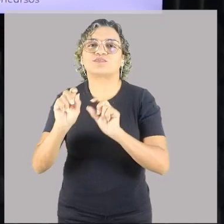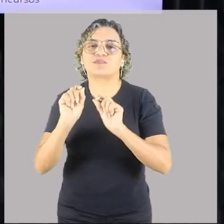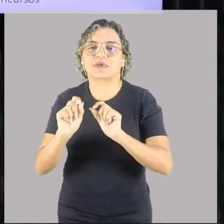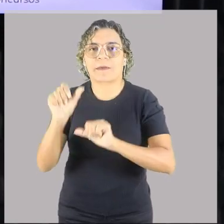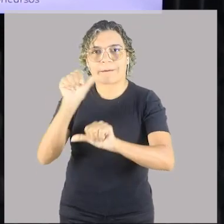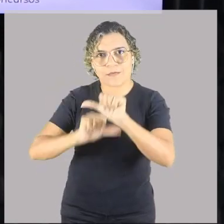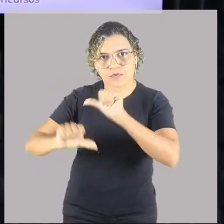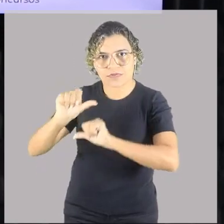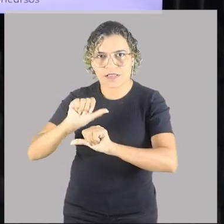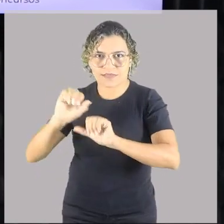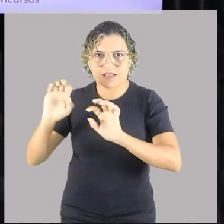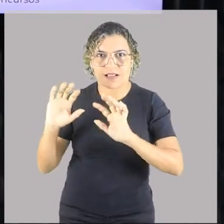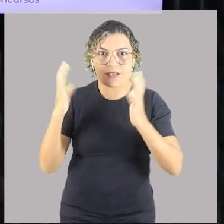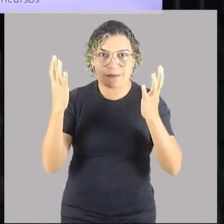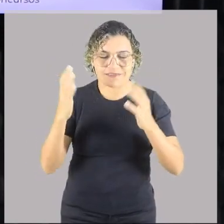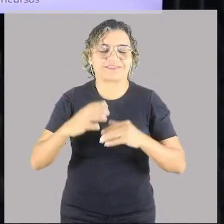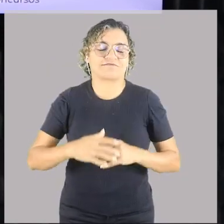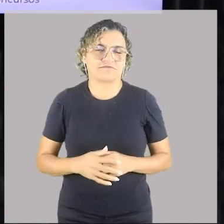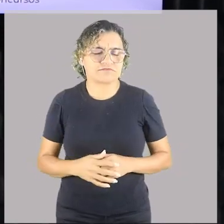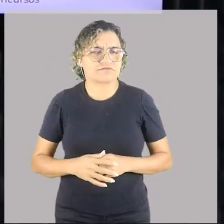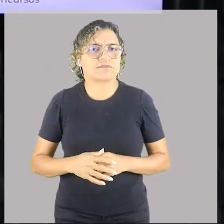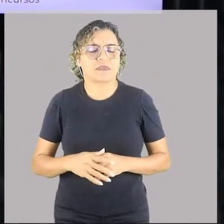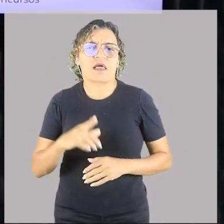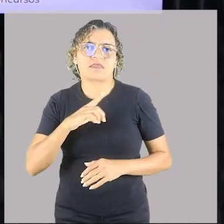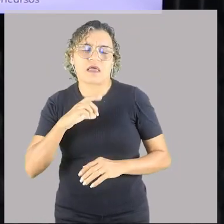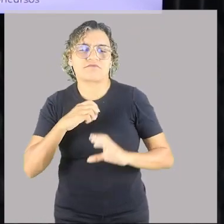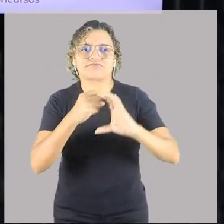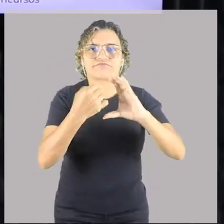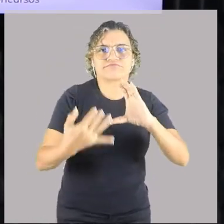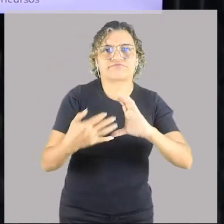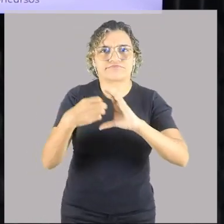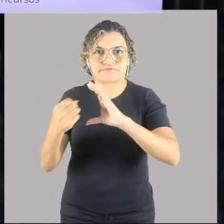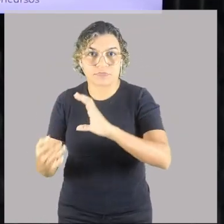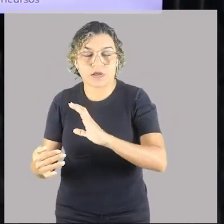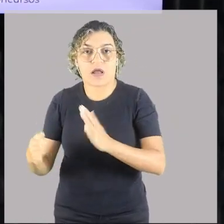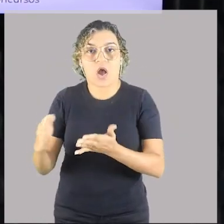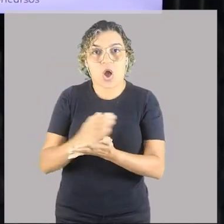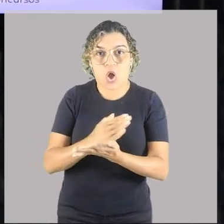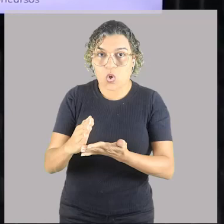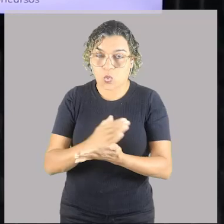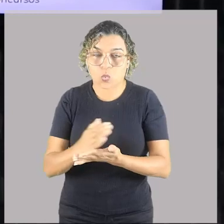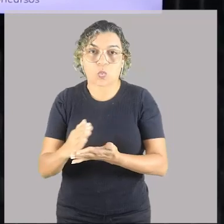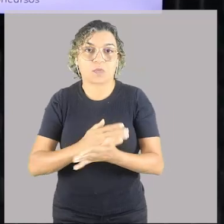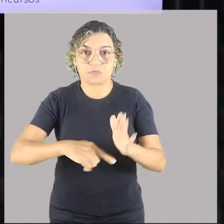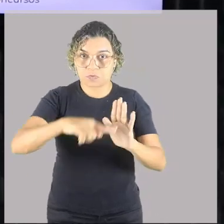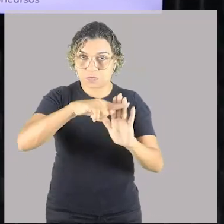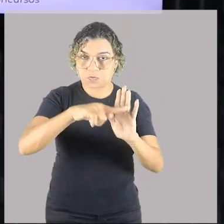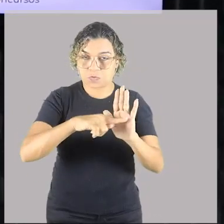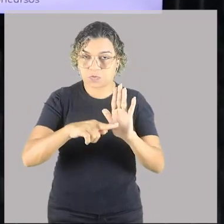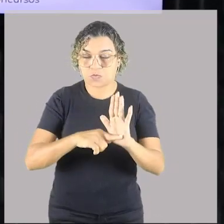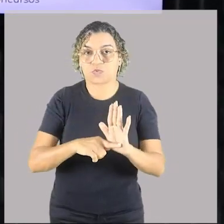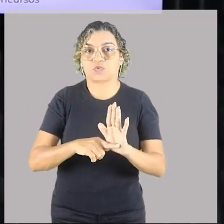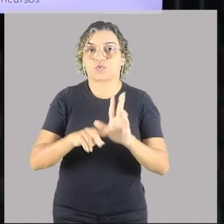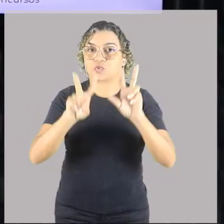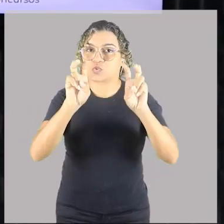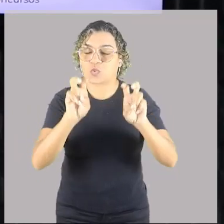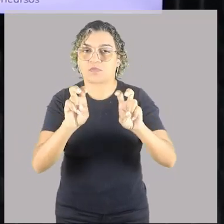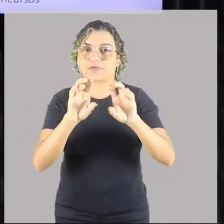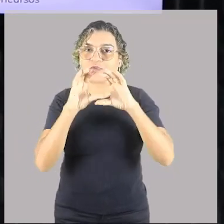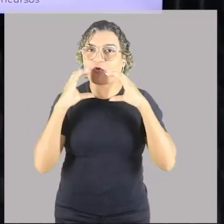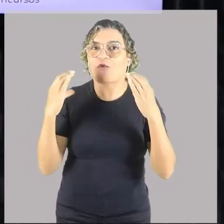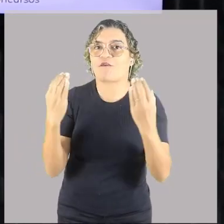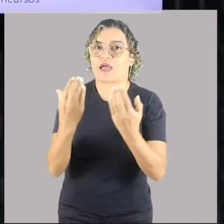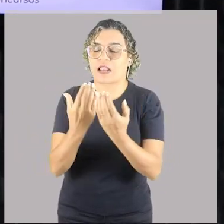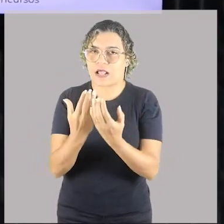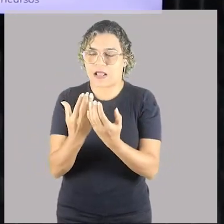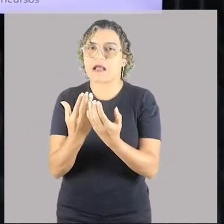sobre mudanças climáticas. Caracterizamos algumas agendas, em torno de conferências